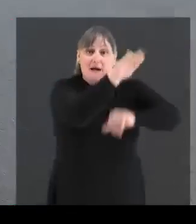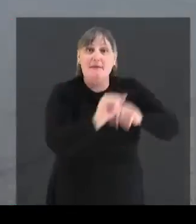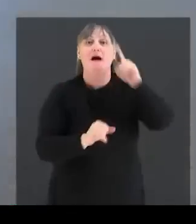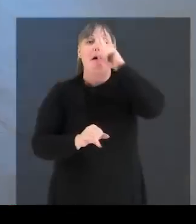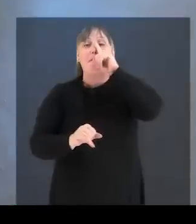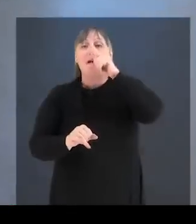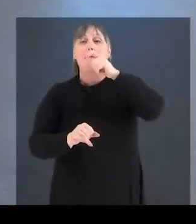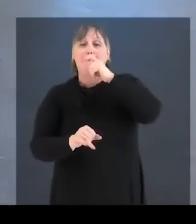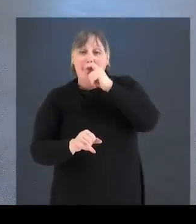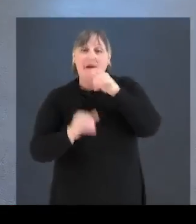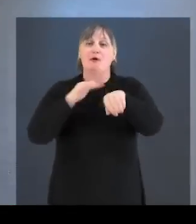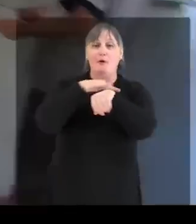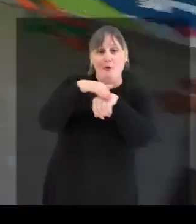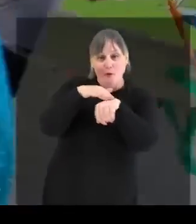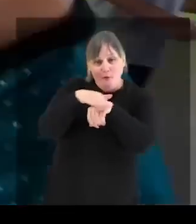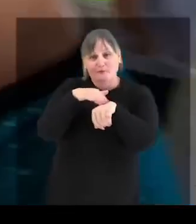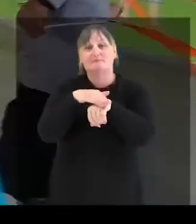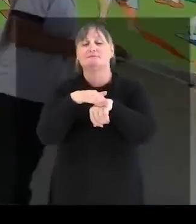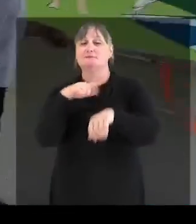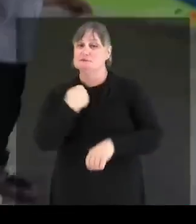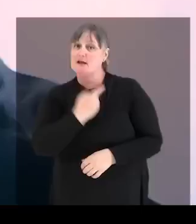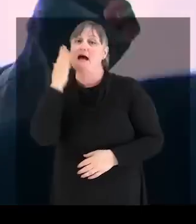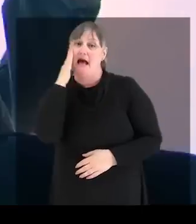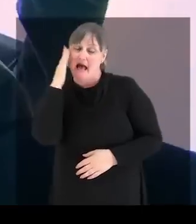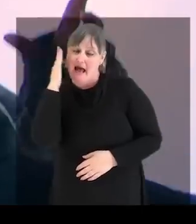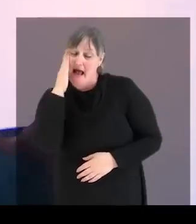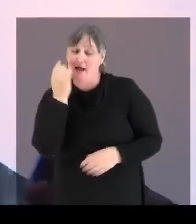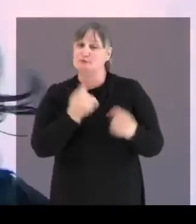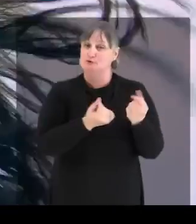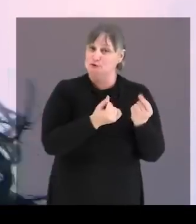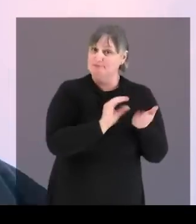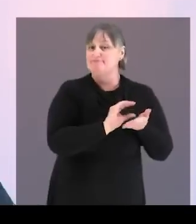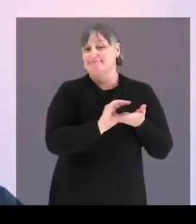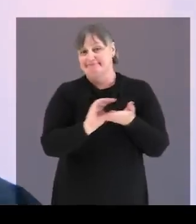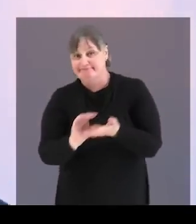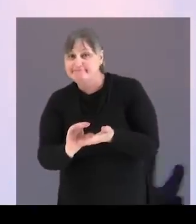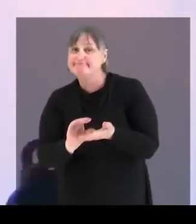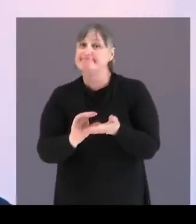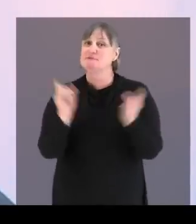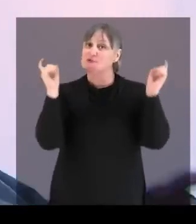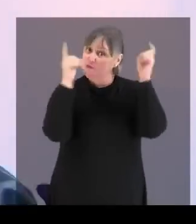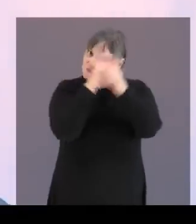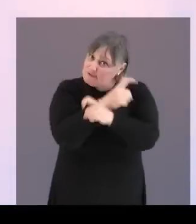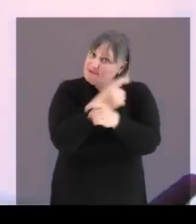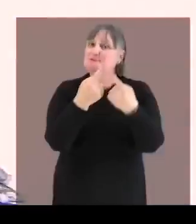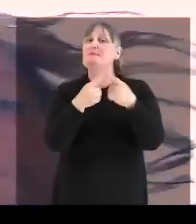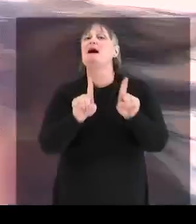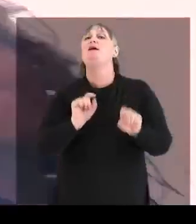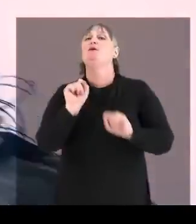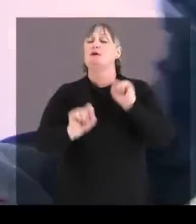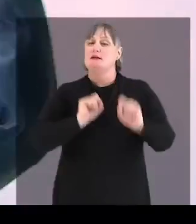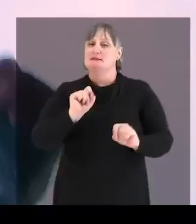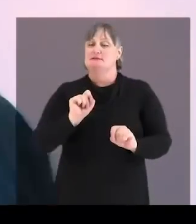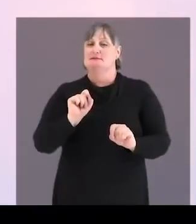chamando os pais para conversar com os pais. A gente sabe que o recurso financeiro, ele é mais difícil,